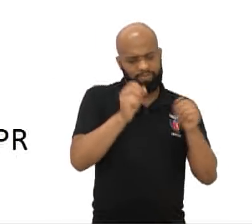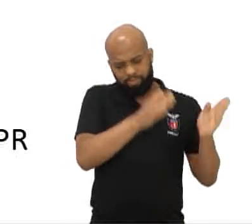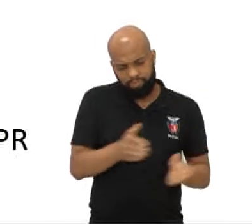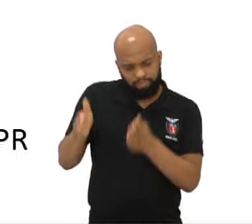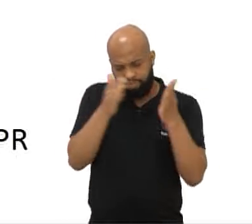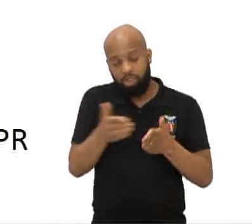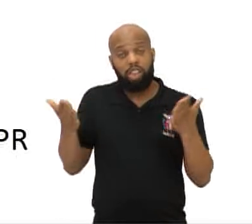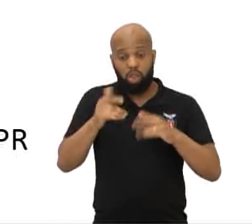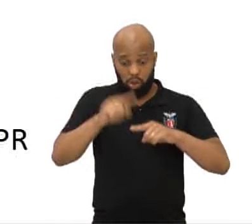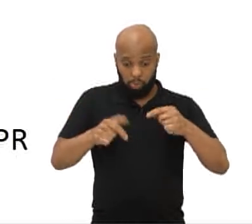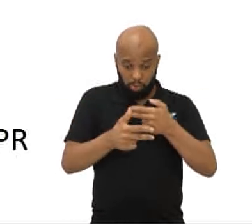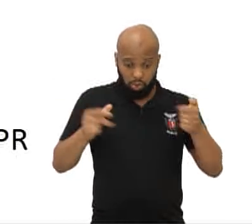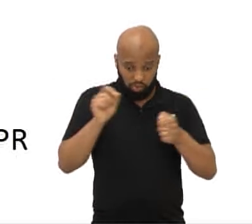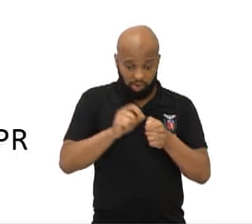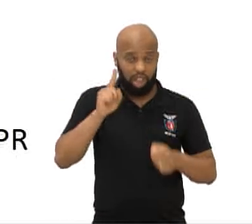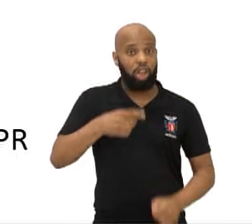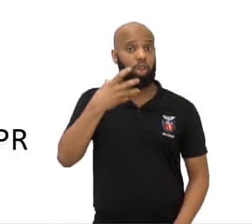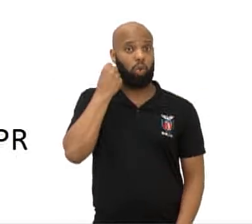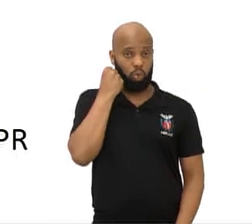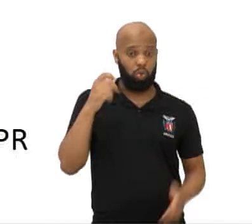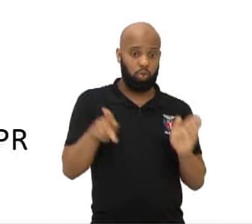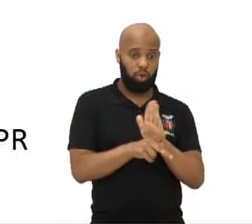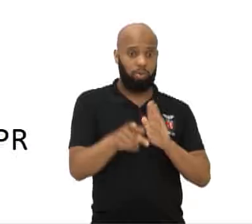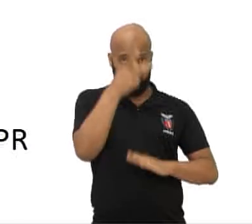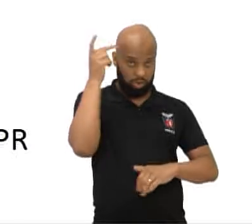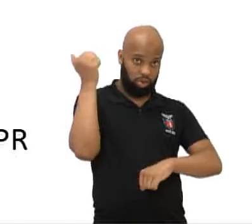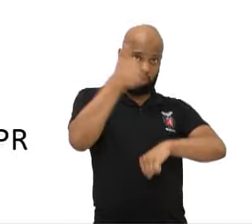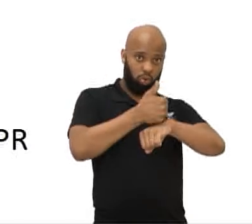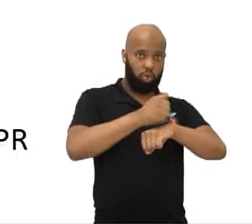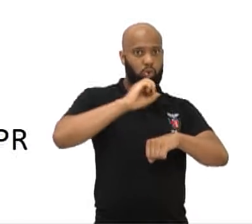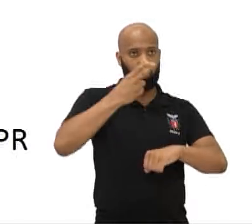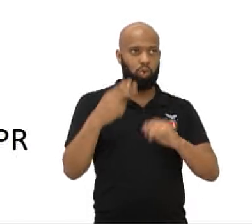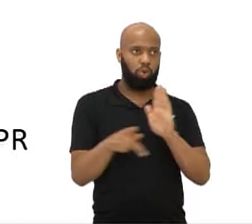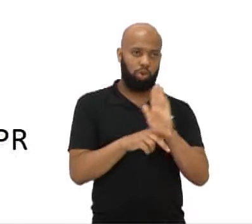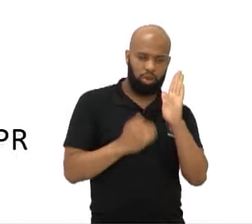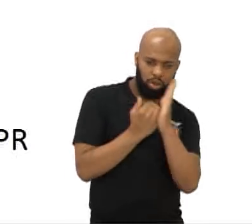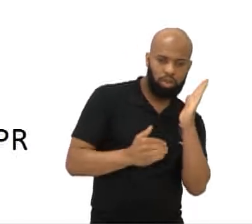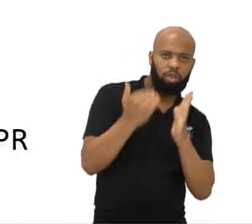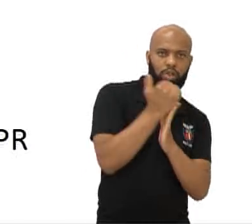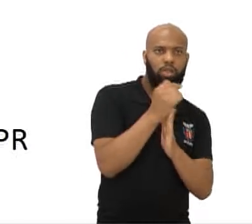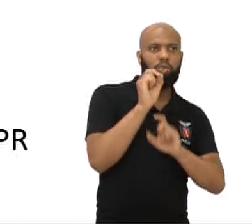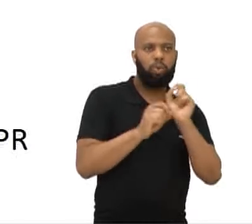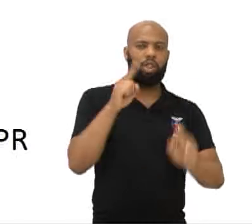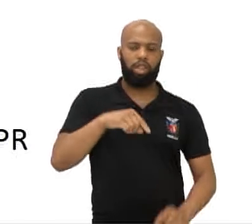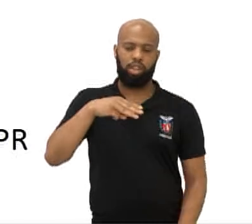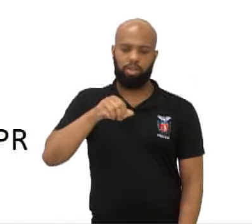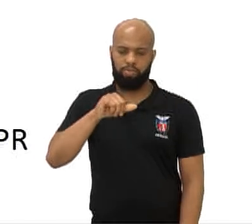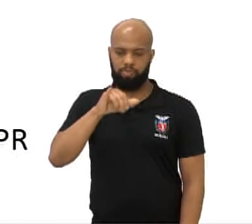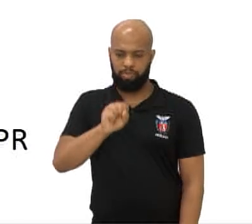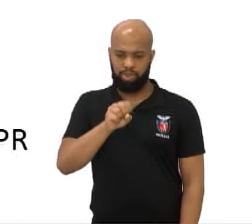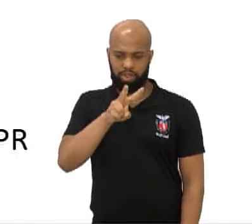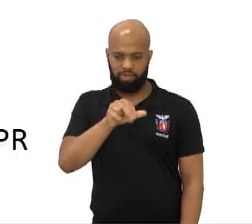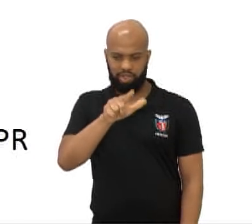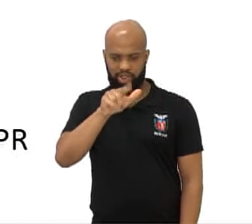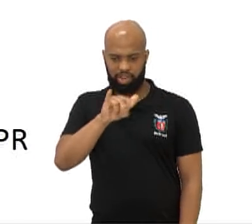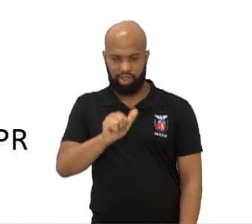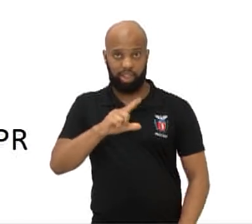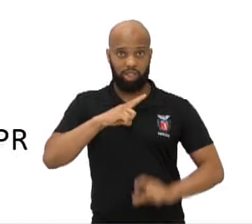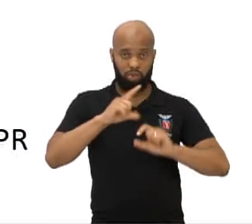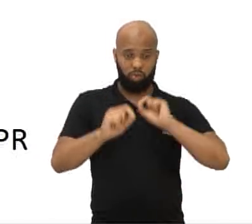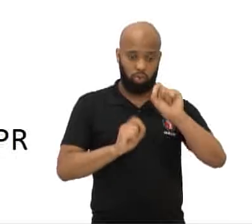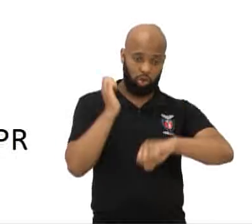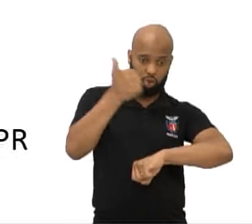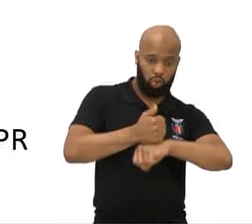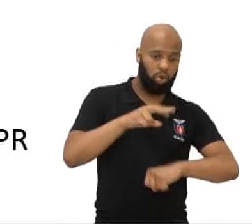e estes produtos são o lucro, ou um valor a mais, por isso chamado de mais-valia, que o proprietário da fábrica vai